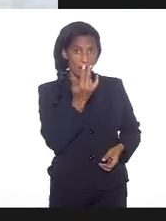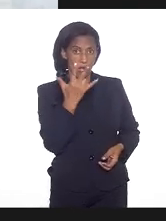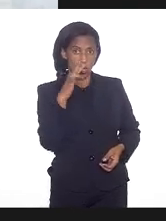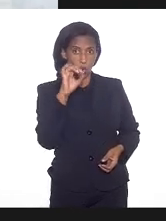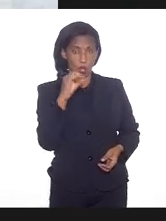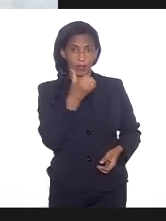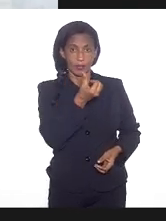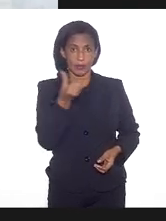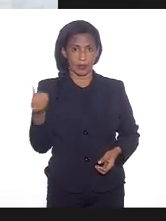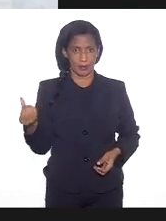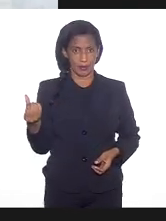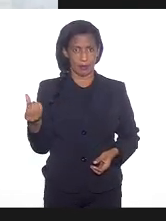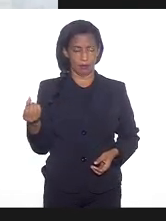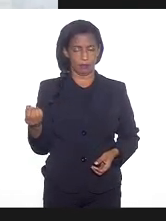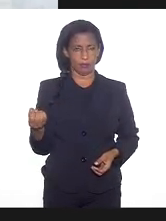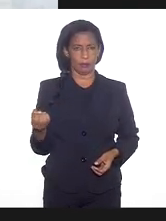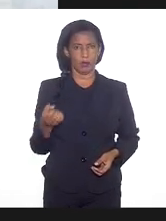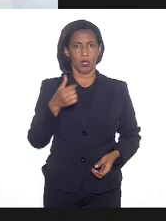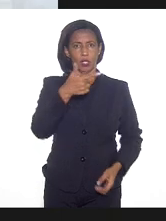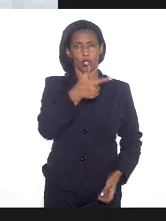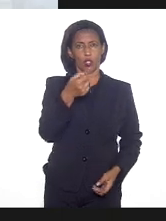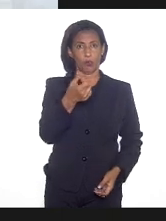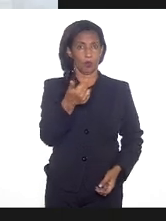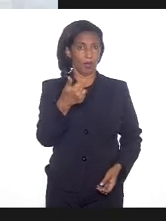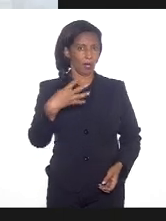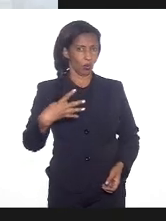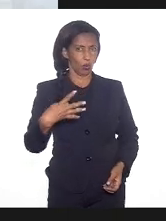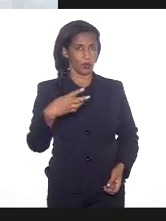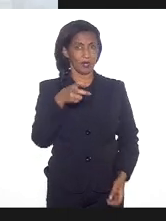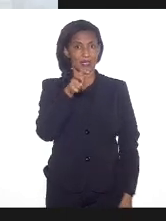3,633 bilhões. Em 2014, que é a Delaware,